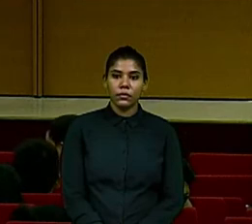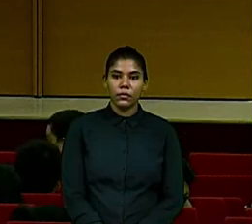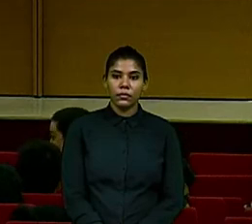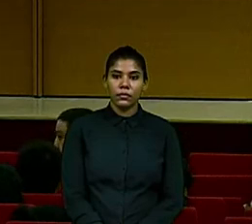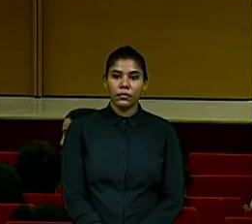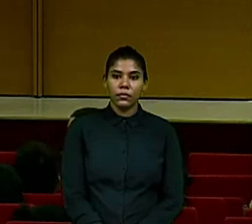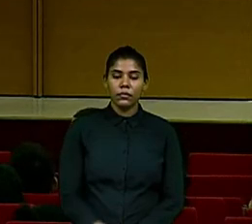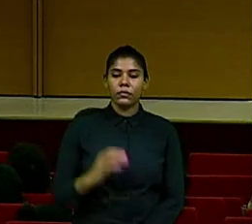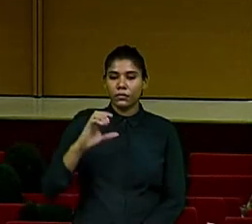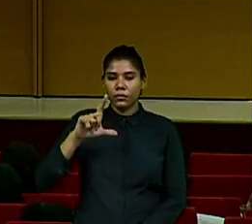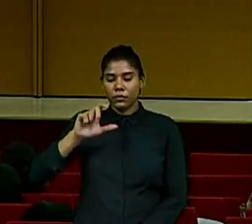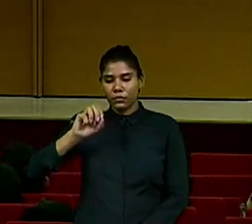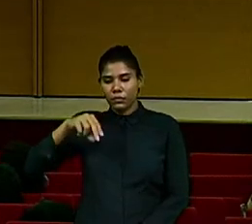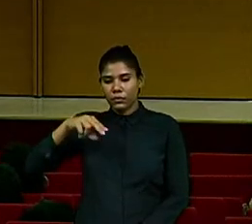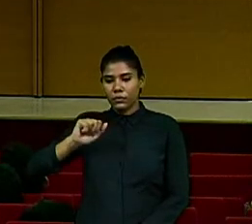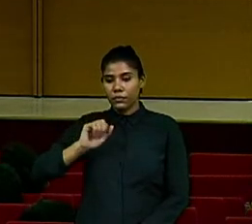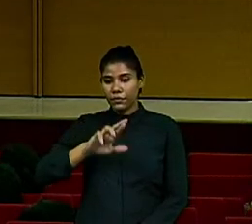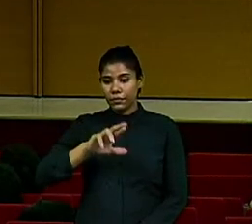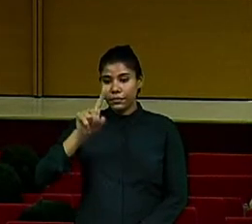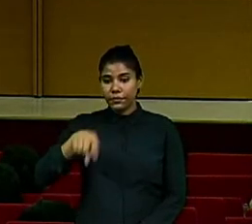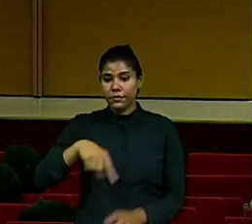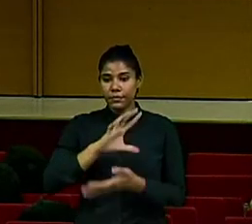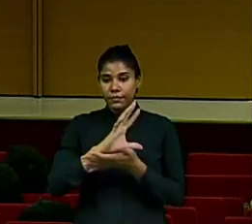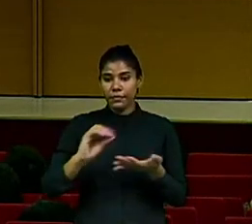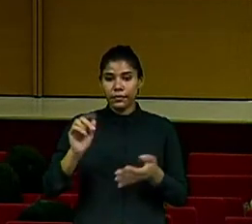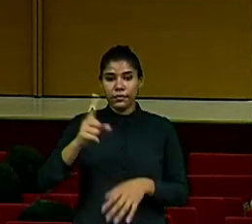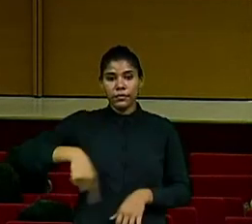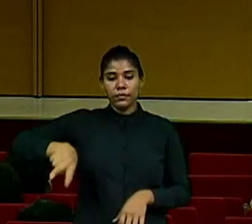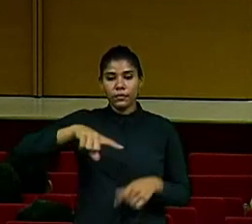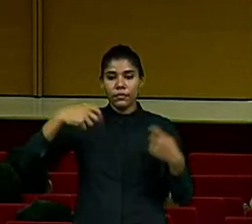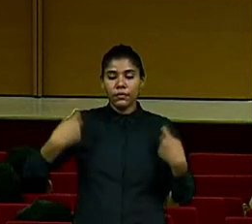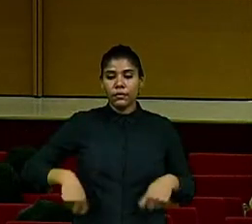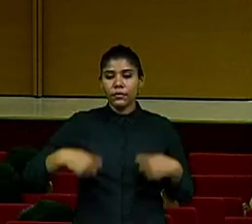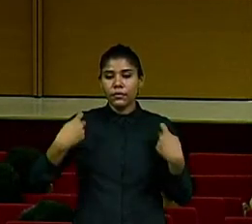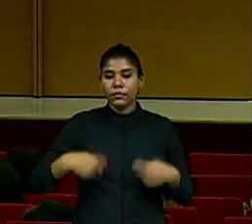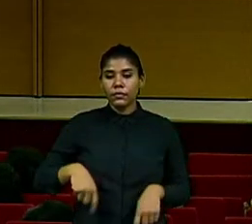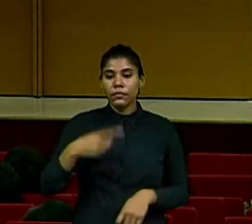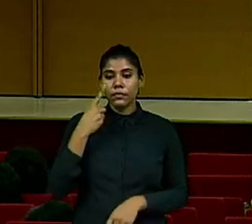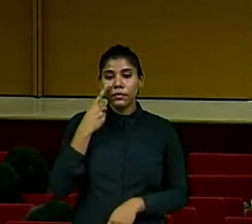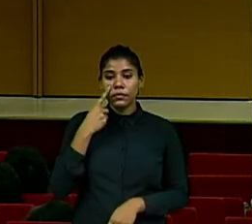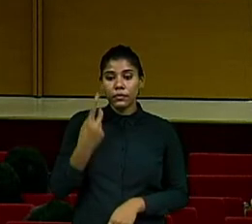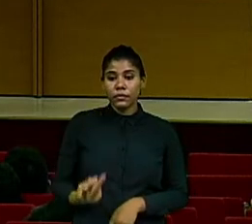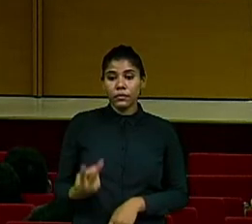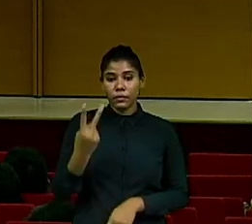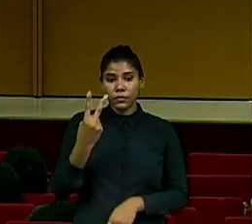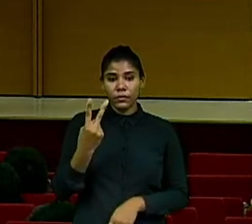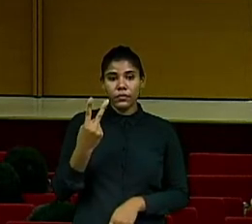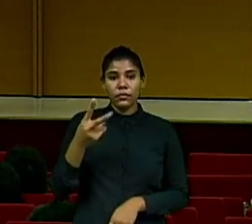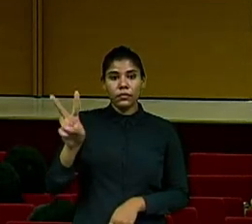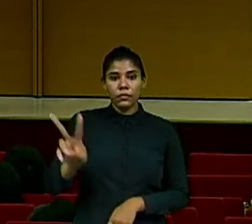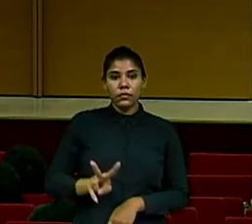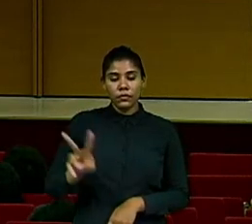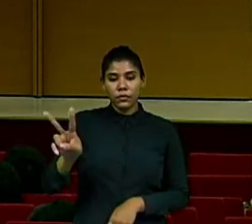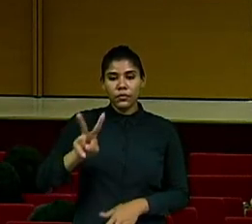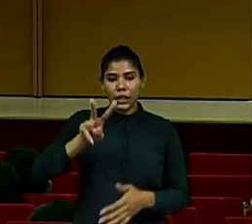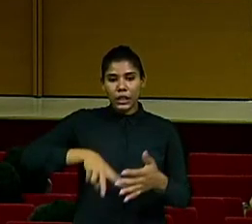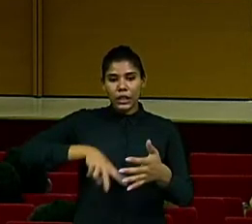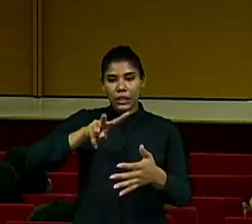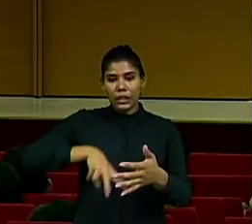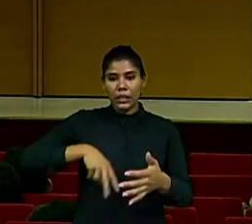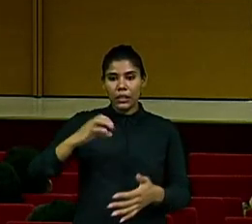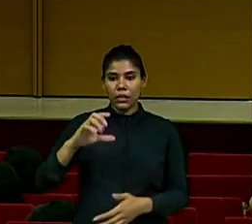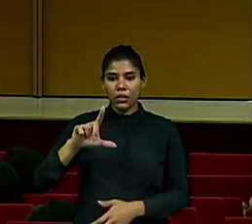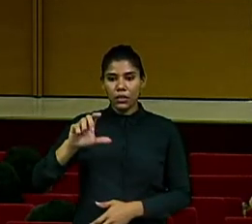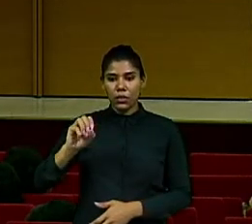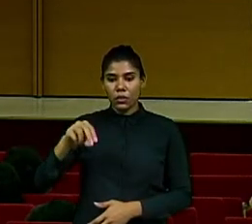copiar quem puder dar um lindinho no material depois Leiam sobre a clonagem de